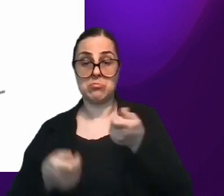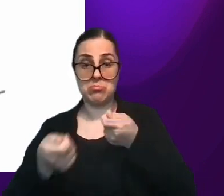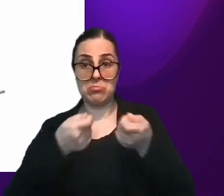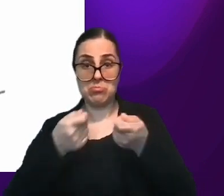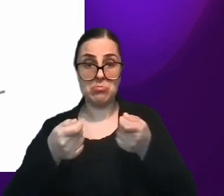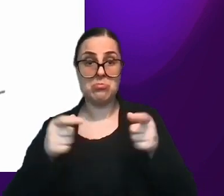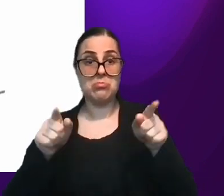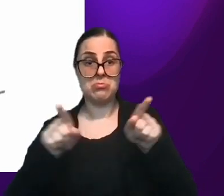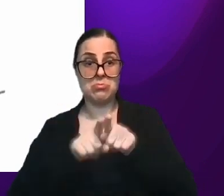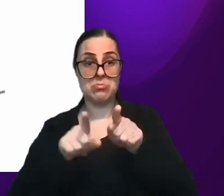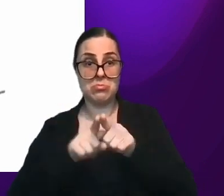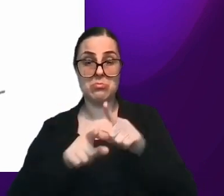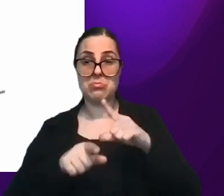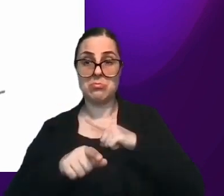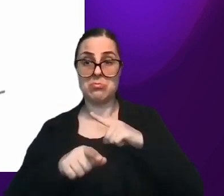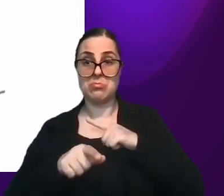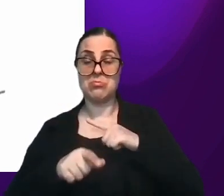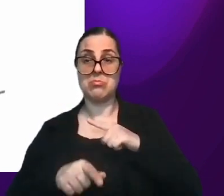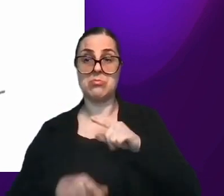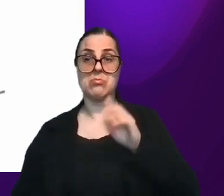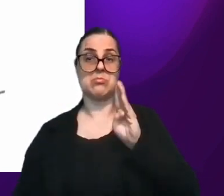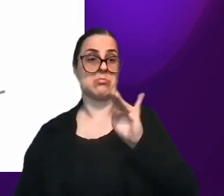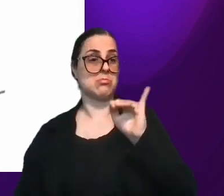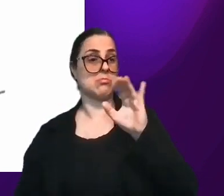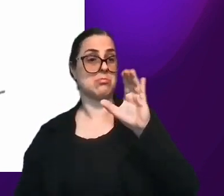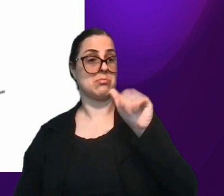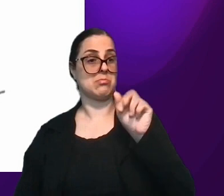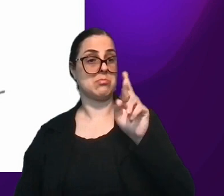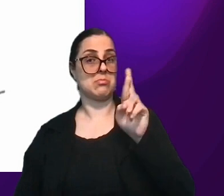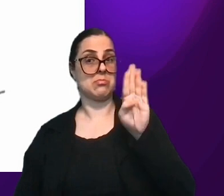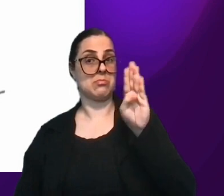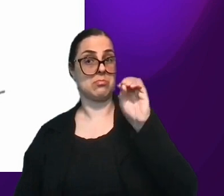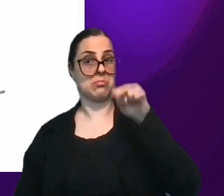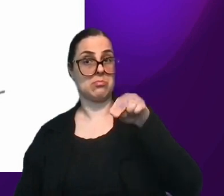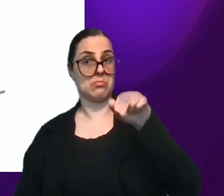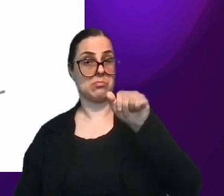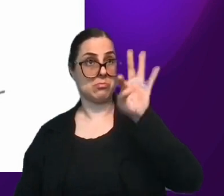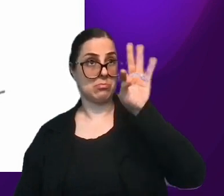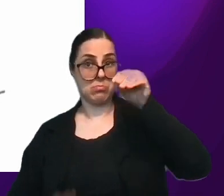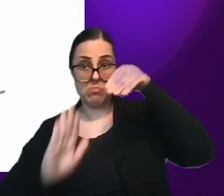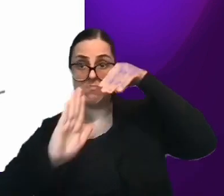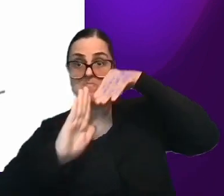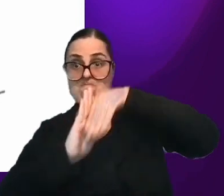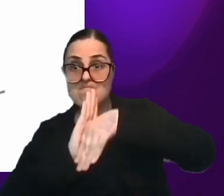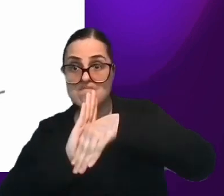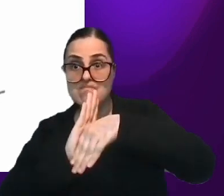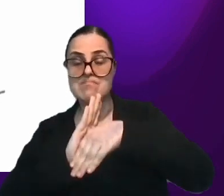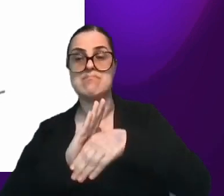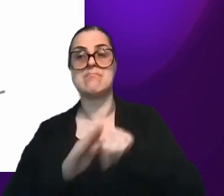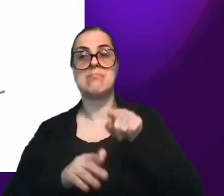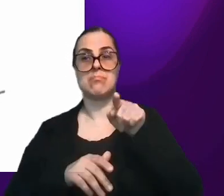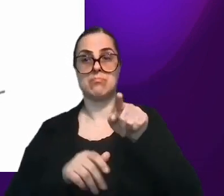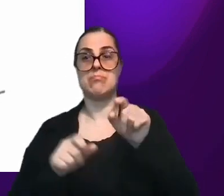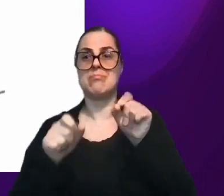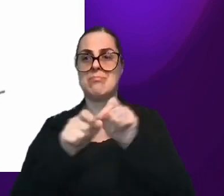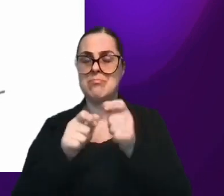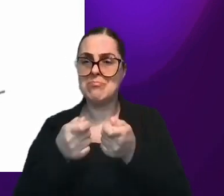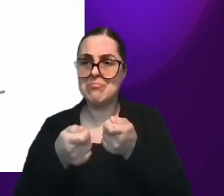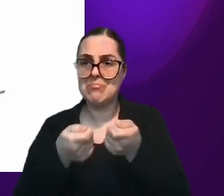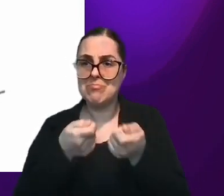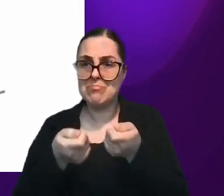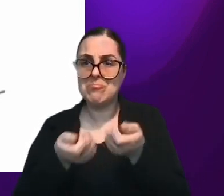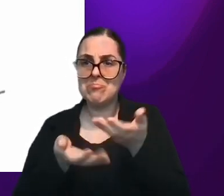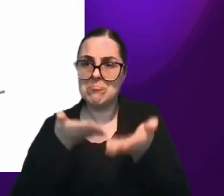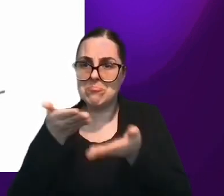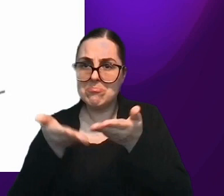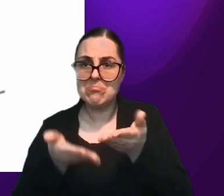acidemia com queda de bicarbonato na gasometria, a despeito de você estar fazendo citrato e eventualmente fazendo